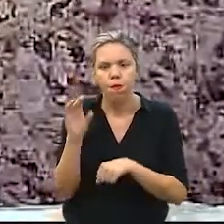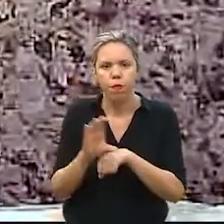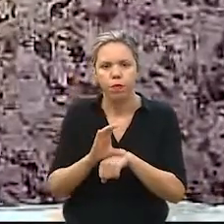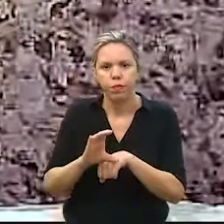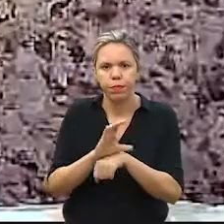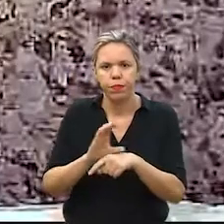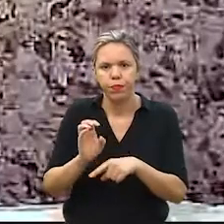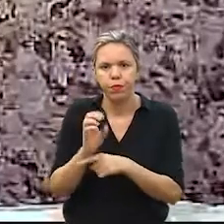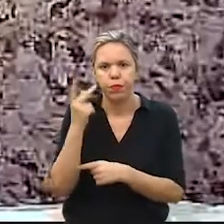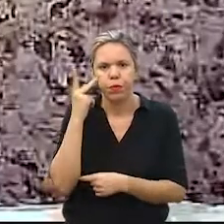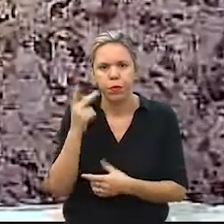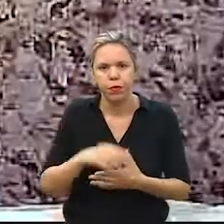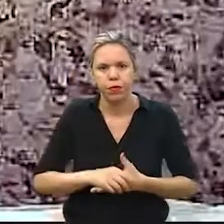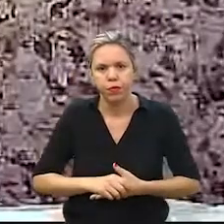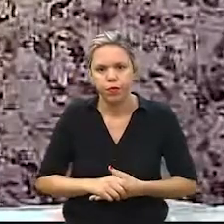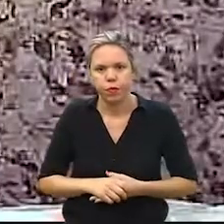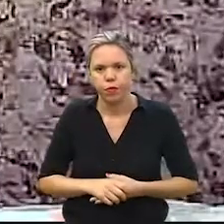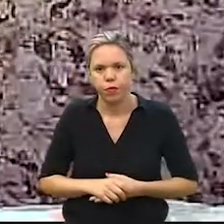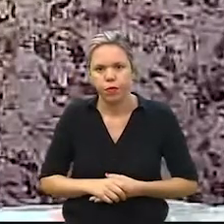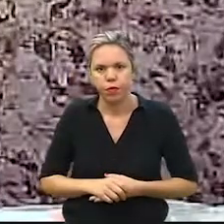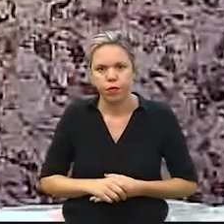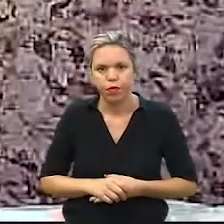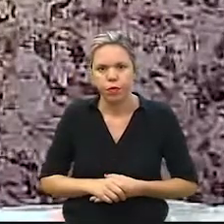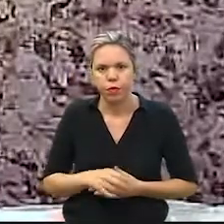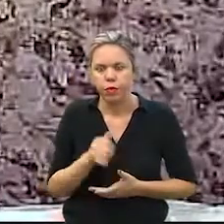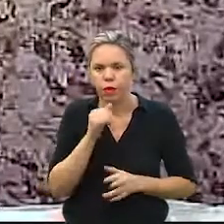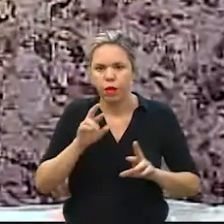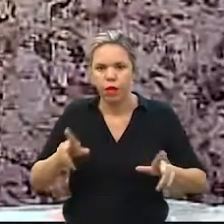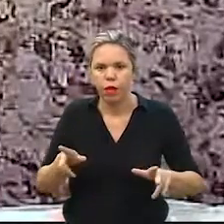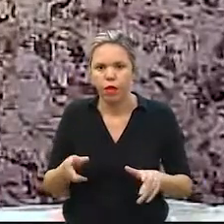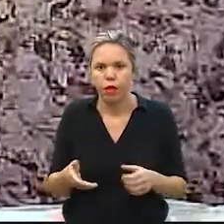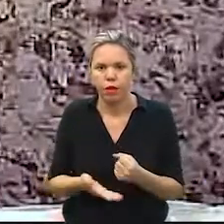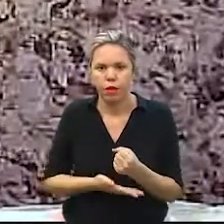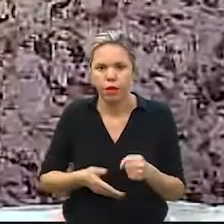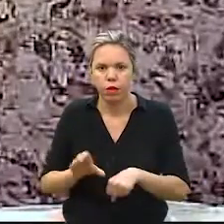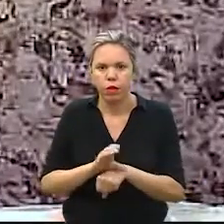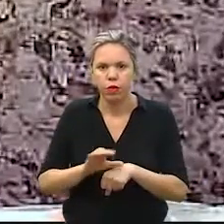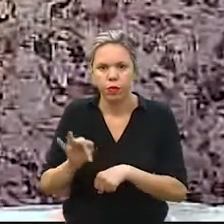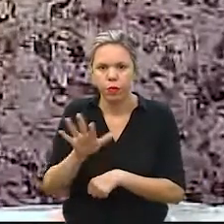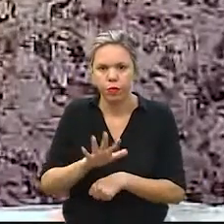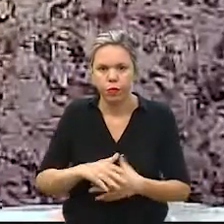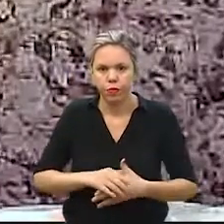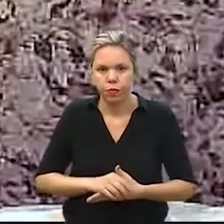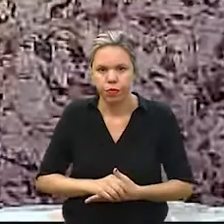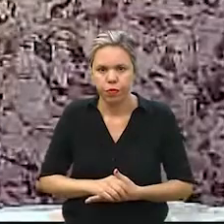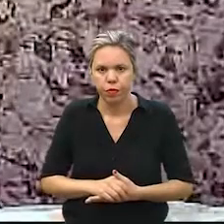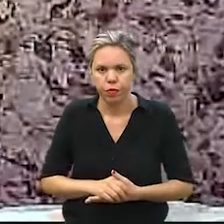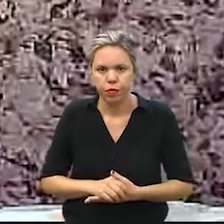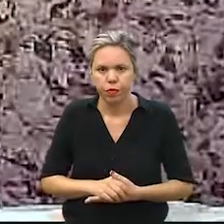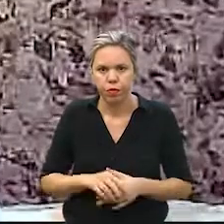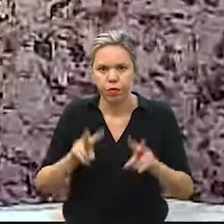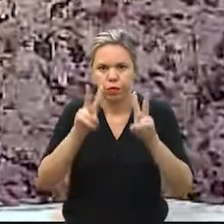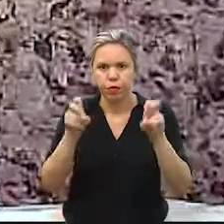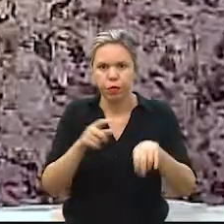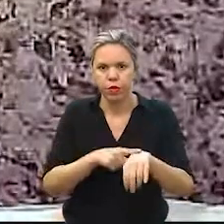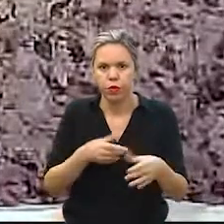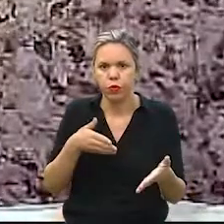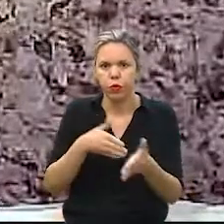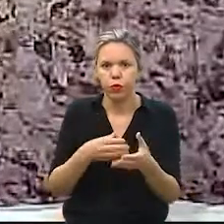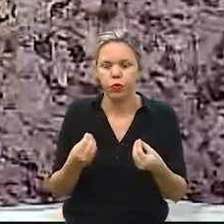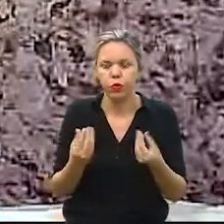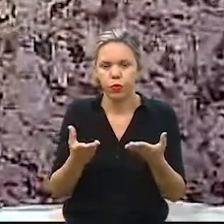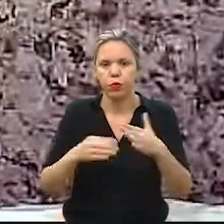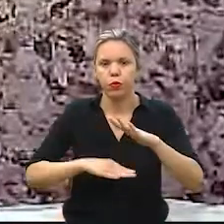Constituição do Estado de São Paulo, ela diferiu um pouquinho em relação à Constituição Federal, no que diz respeito aos prazos de envio